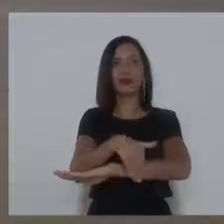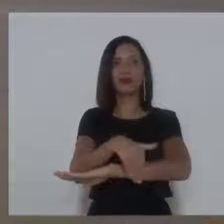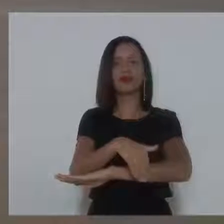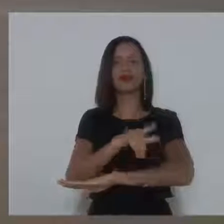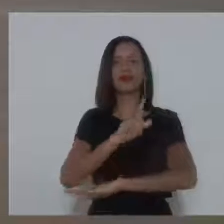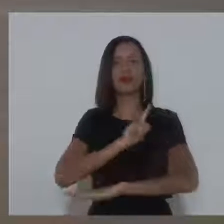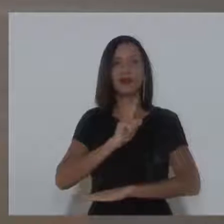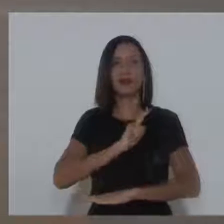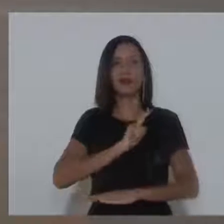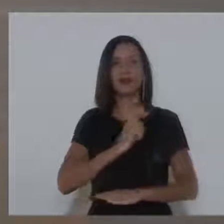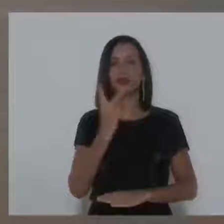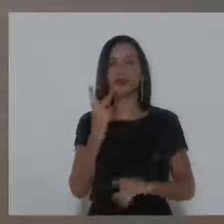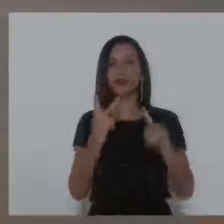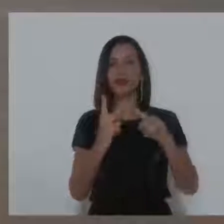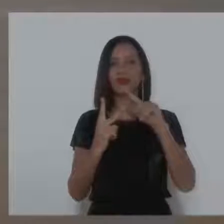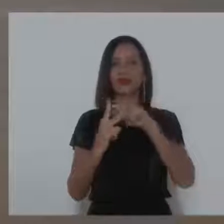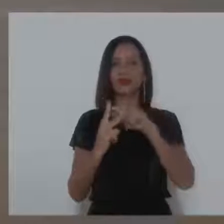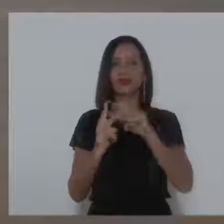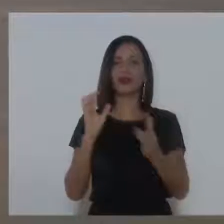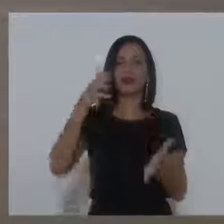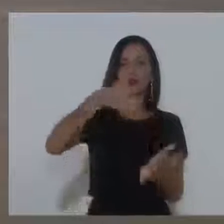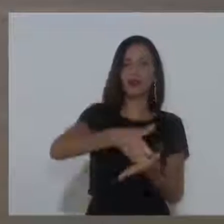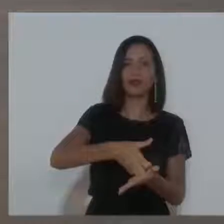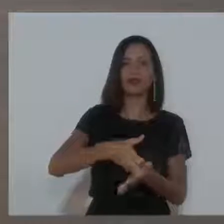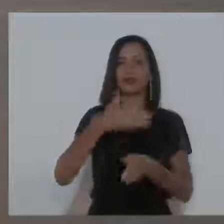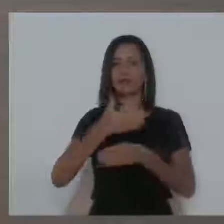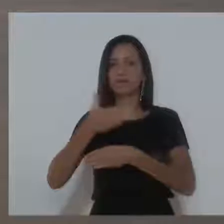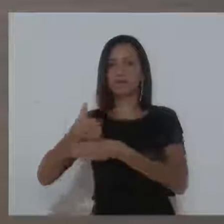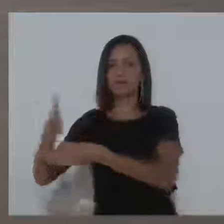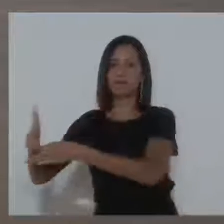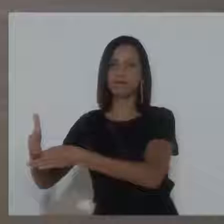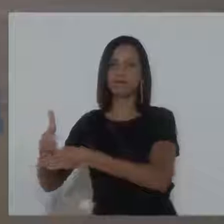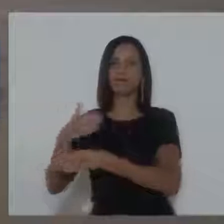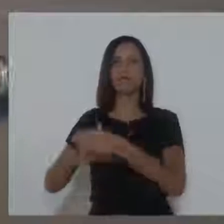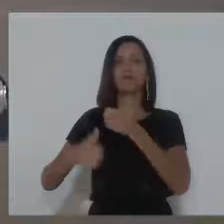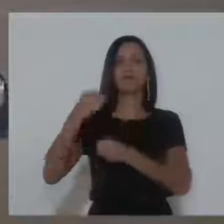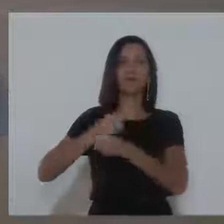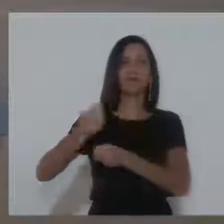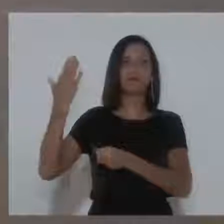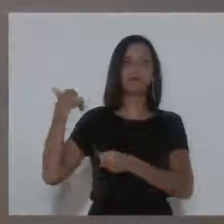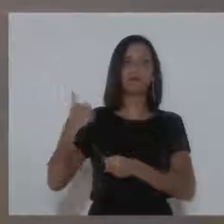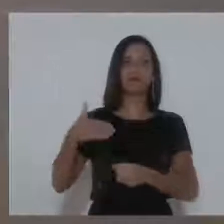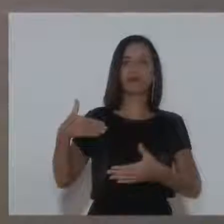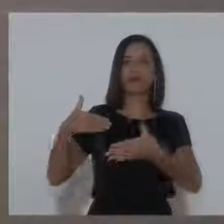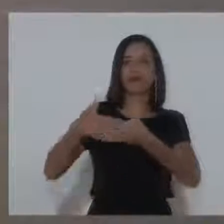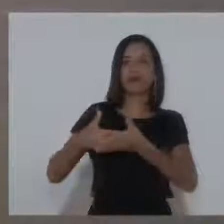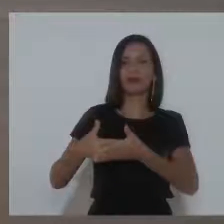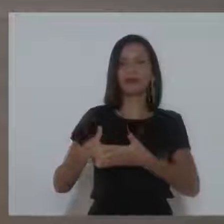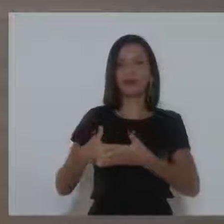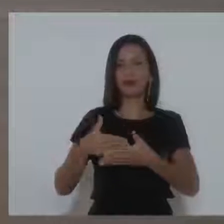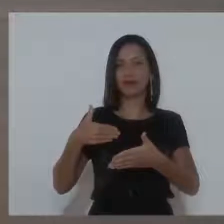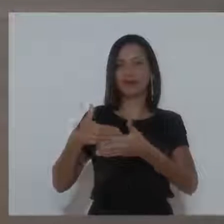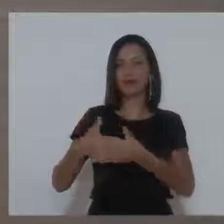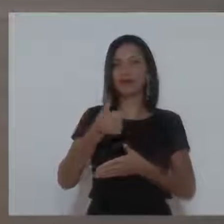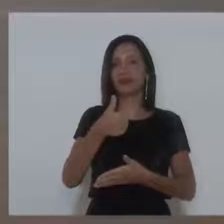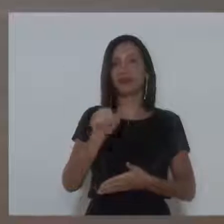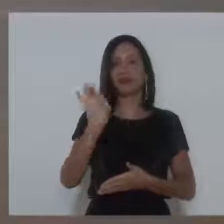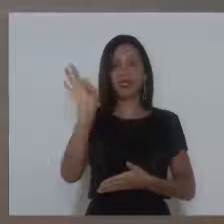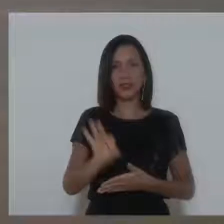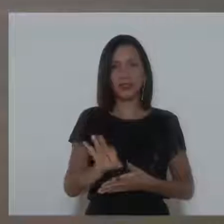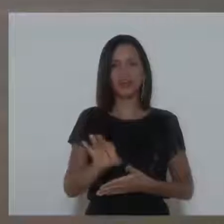opções que eles tinham de pagar à vista, né? Que poderiam, então, ano passado, até 10% pagamento, até o 10%,